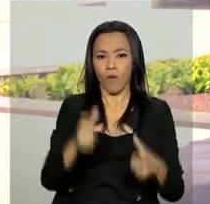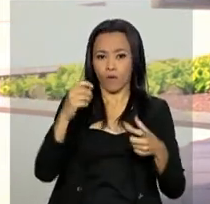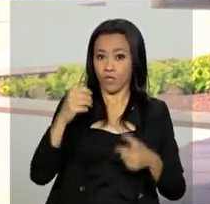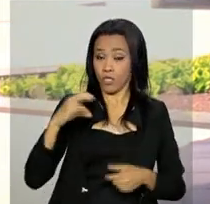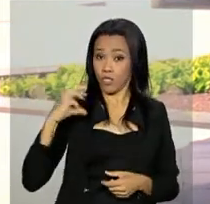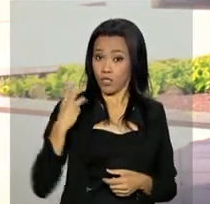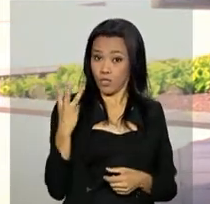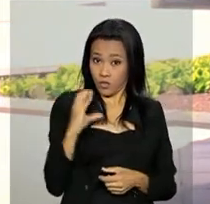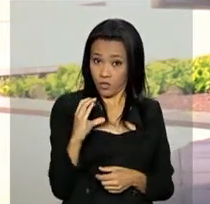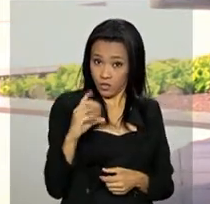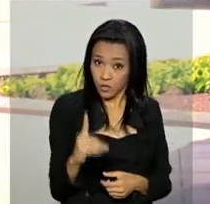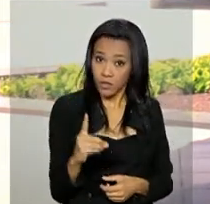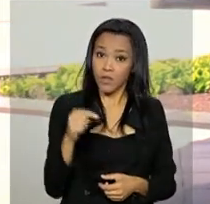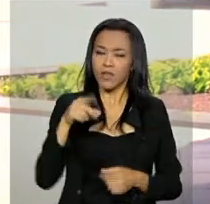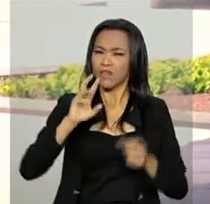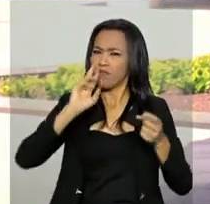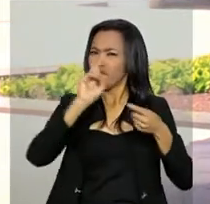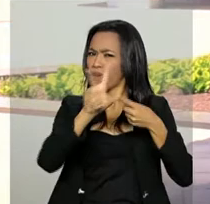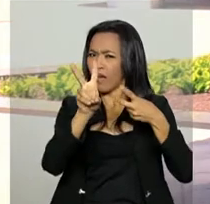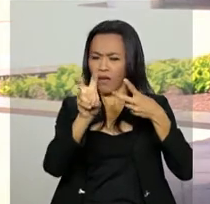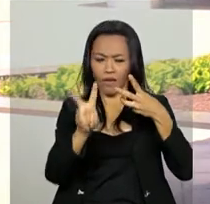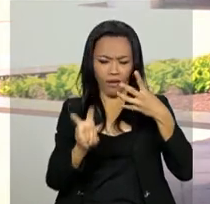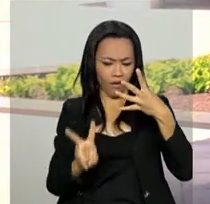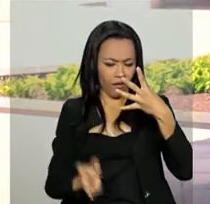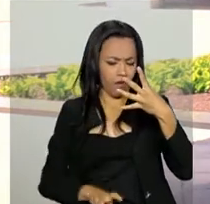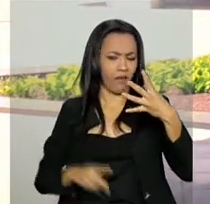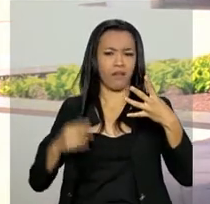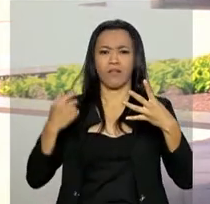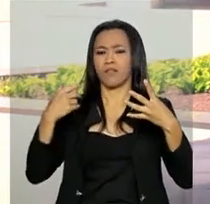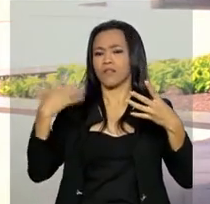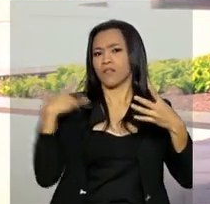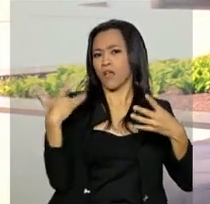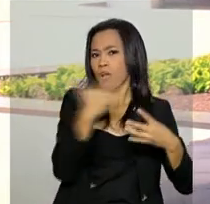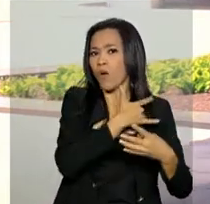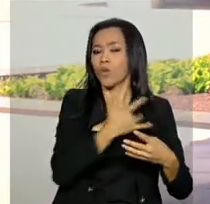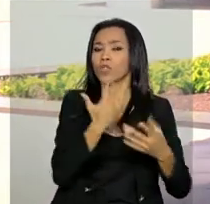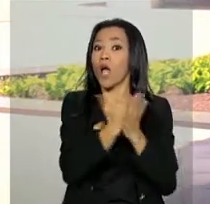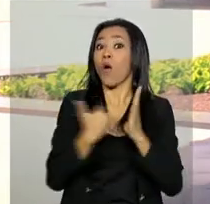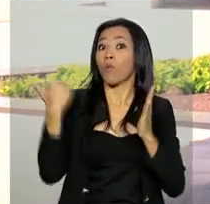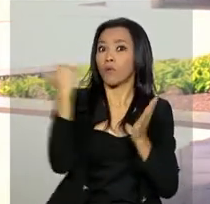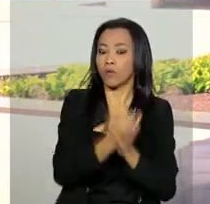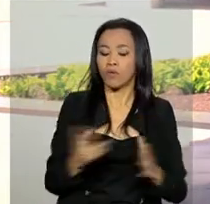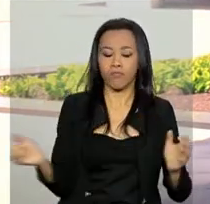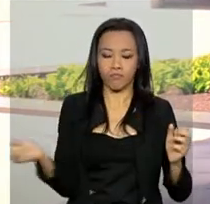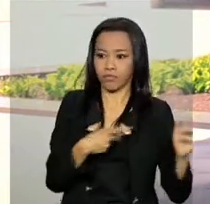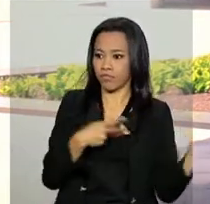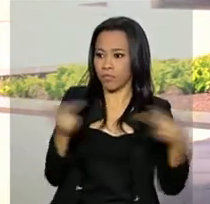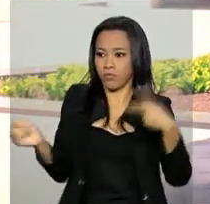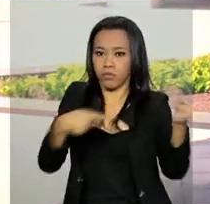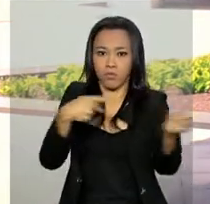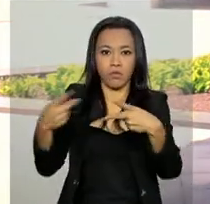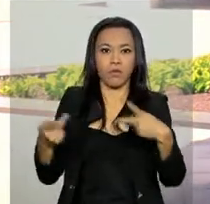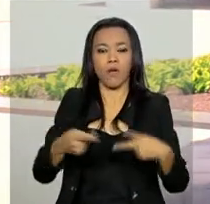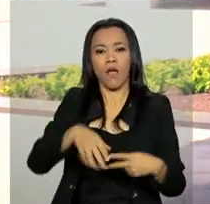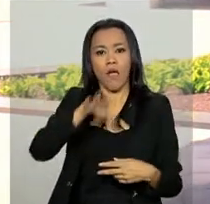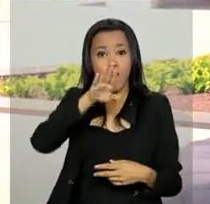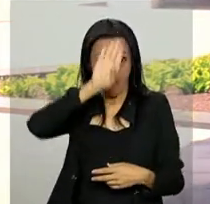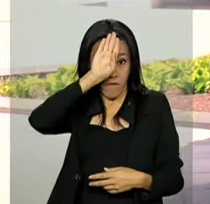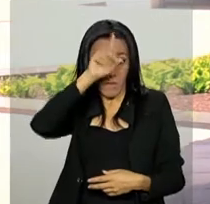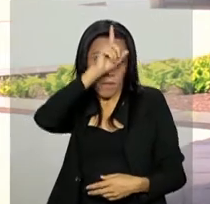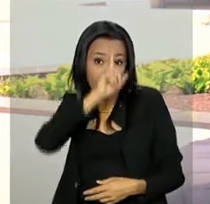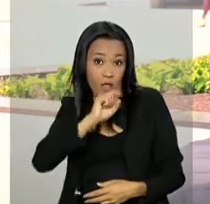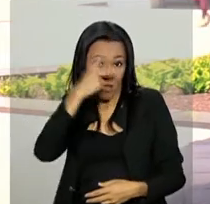em diversos temas relacionados à saúde desde que houve um aumento no número de casos de febre amarela no brasil por exemplo